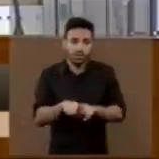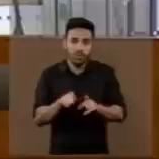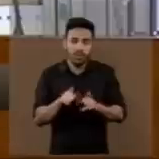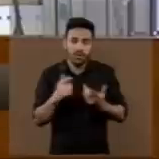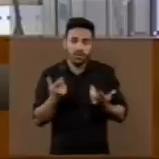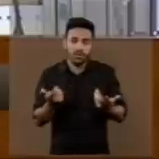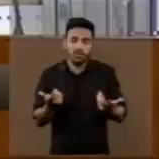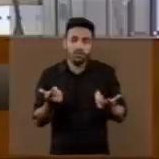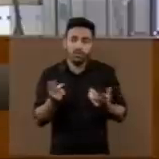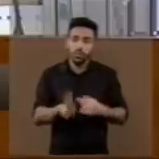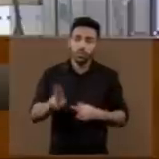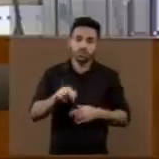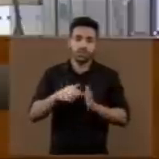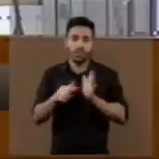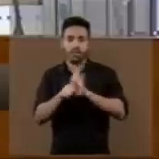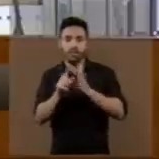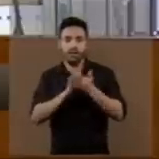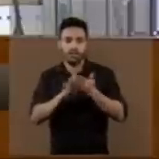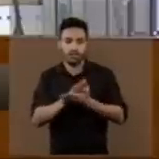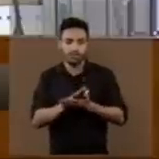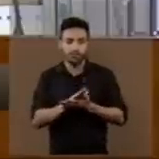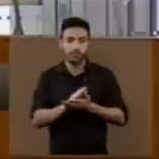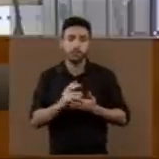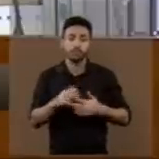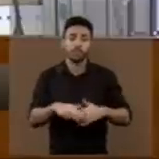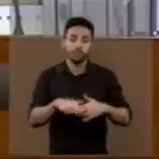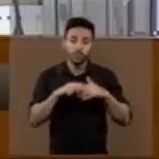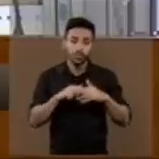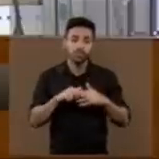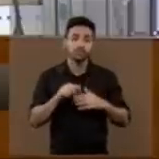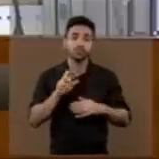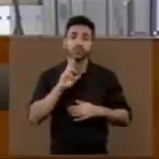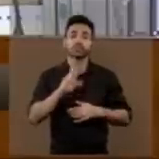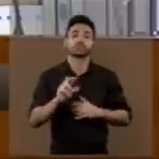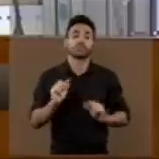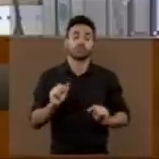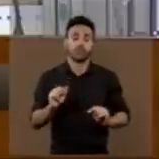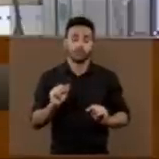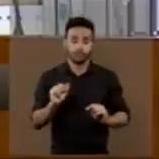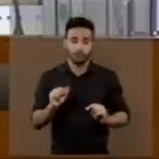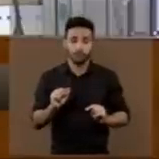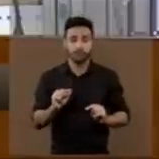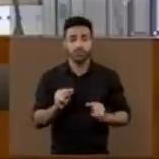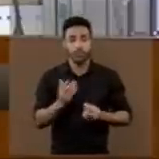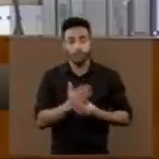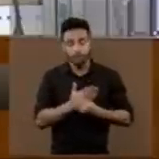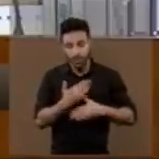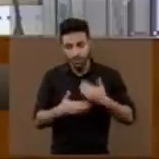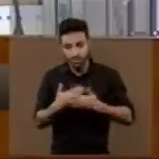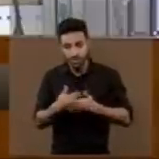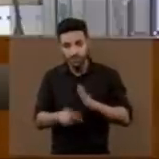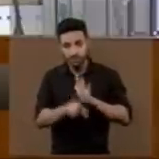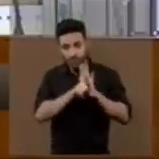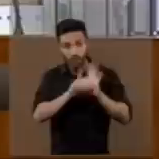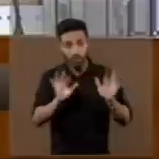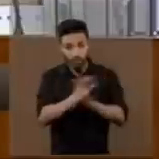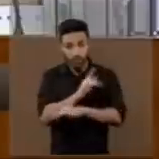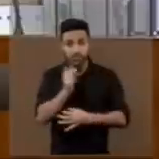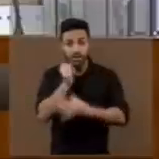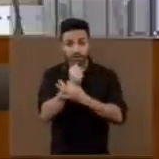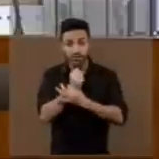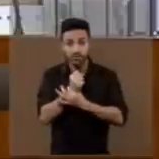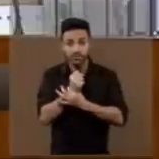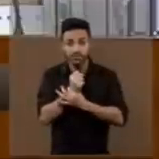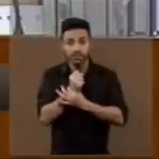considerei. Então, o resultado vai ser que o devido processo legal administrativo, tributário, está garantido.